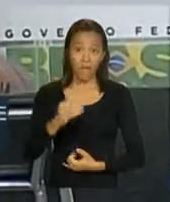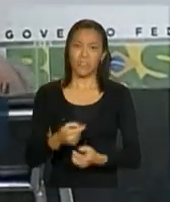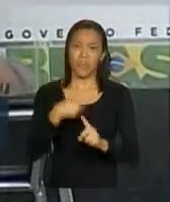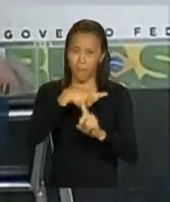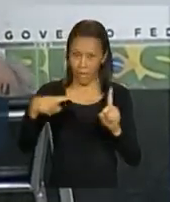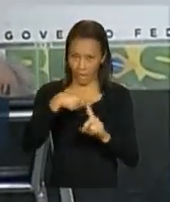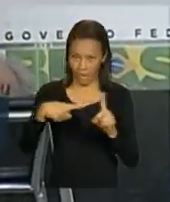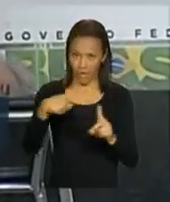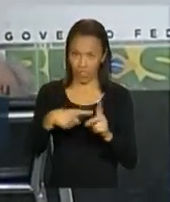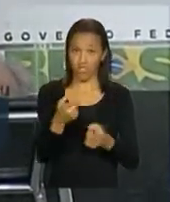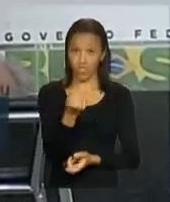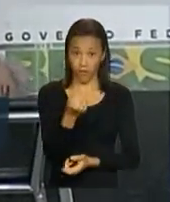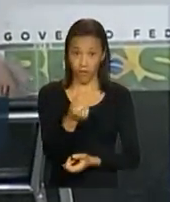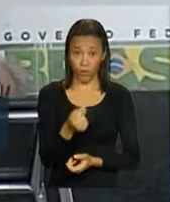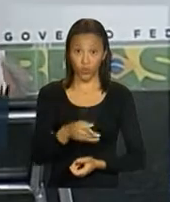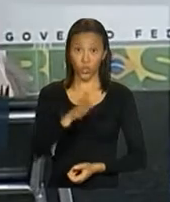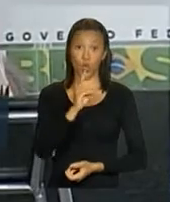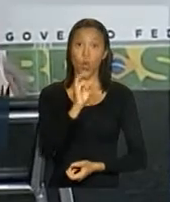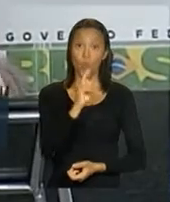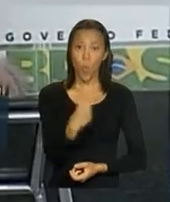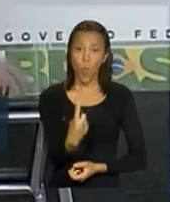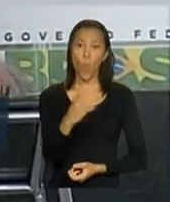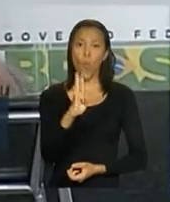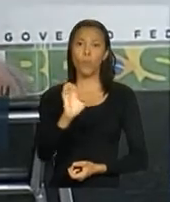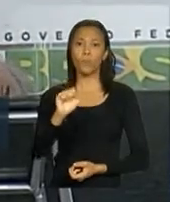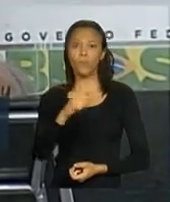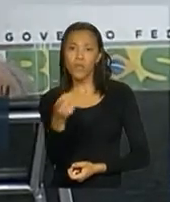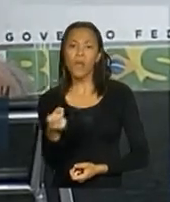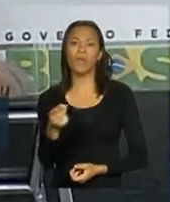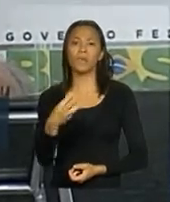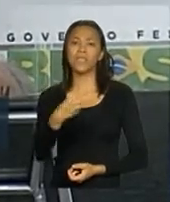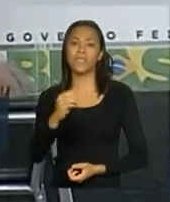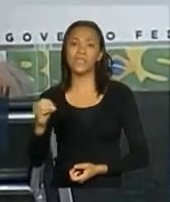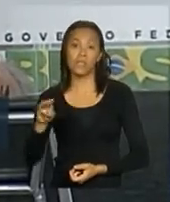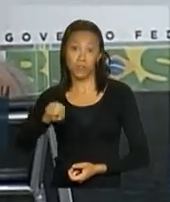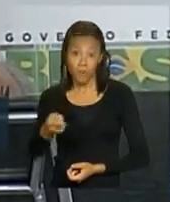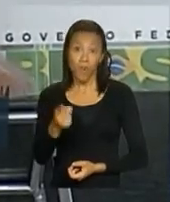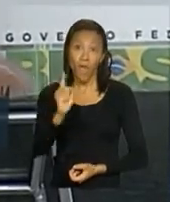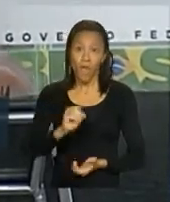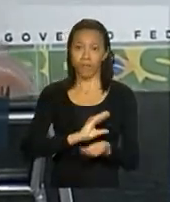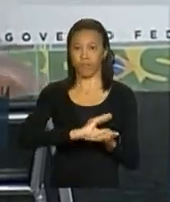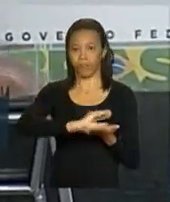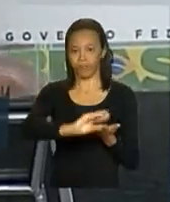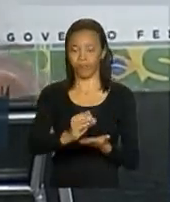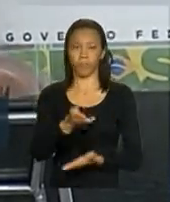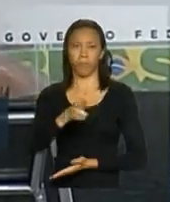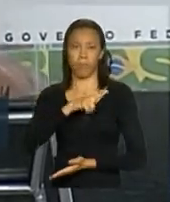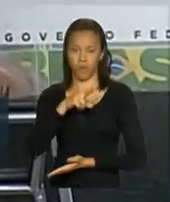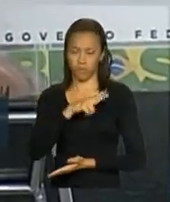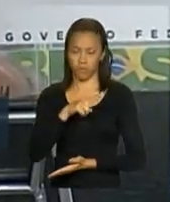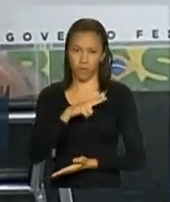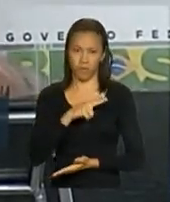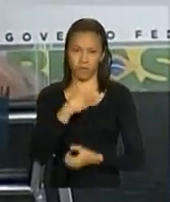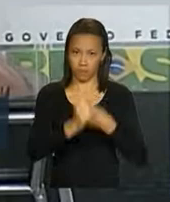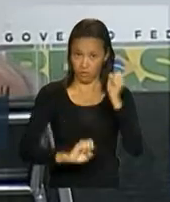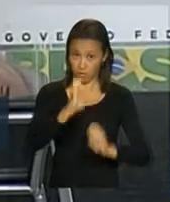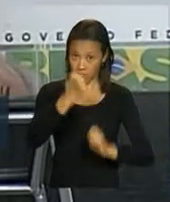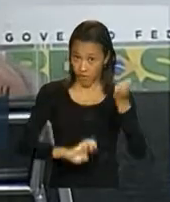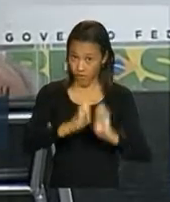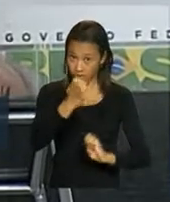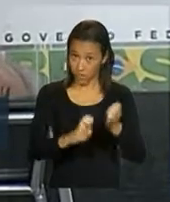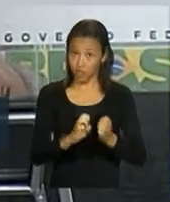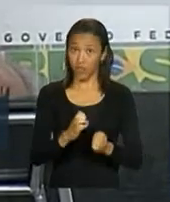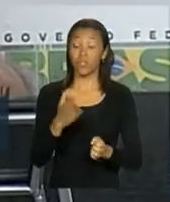de R$ 1,3 bilhão, presidenta, vem da iniciativa privada, que estamos sendo feito